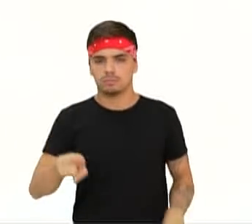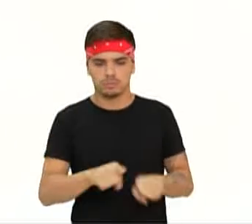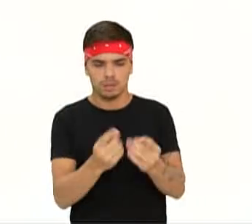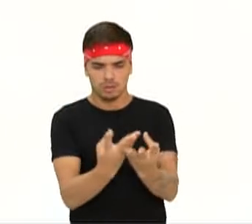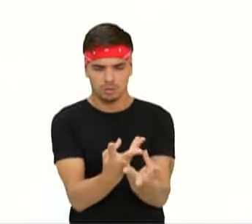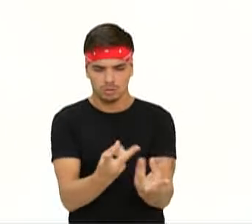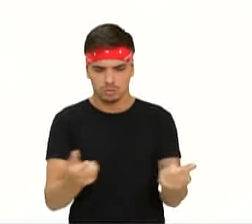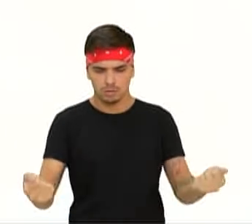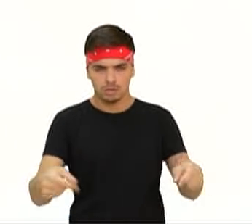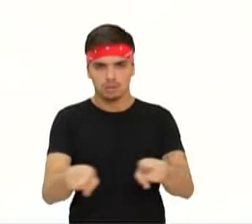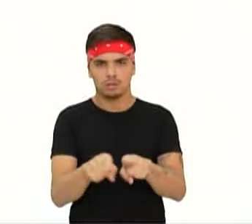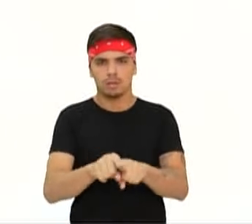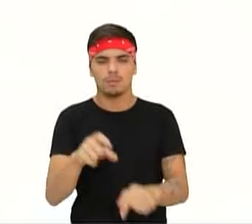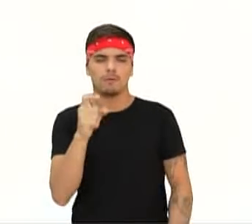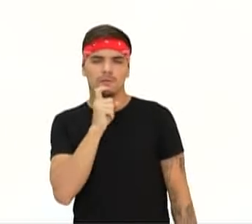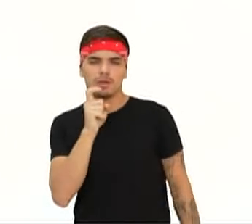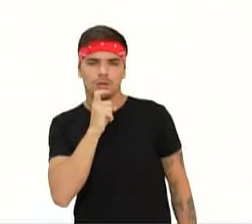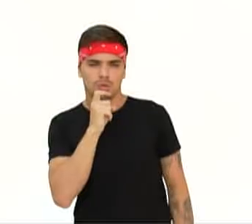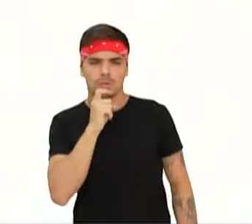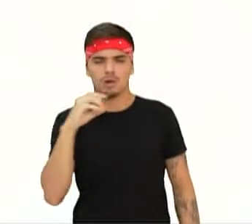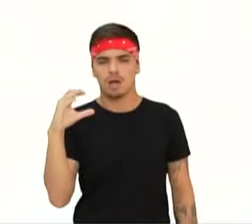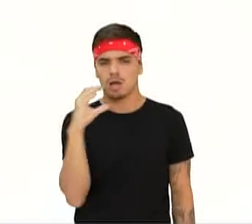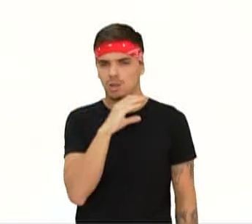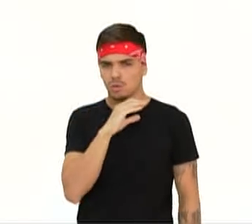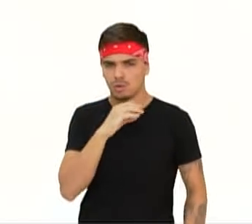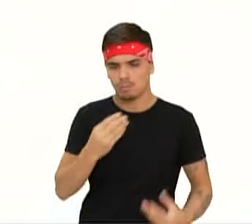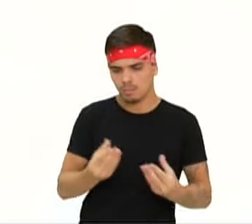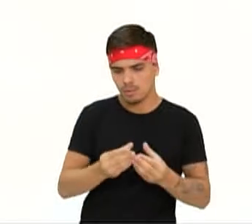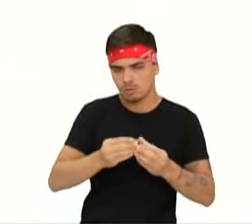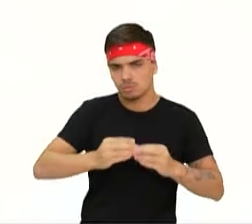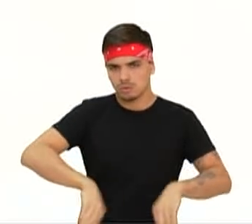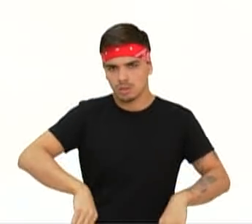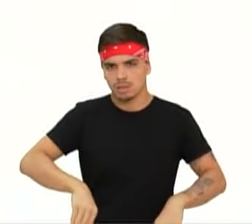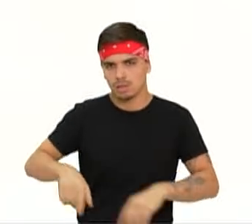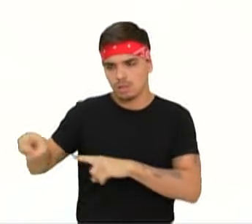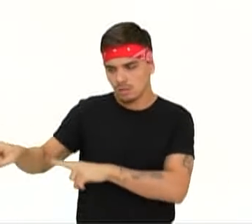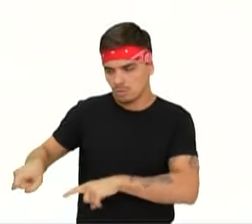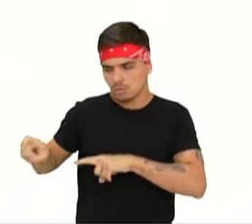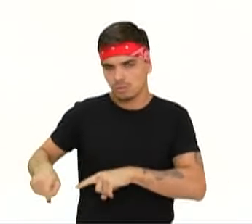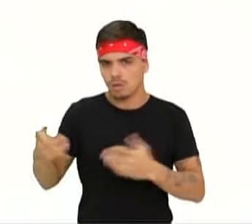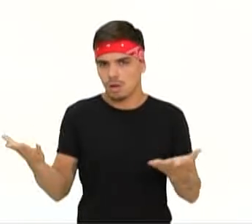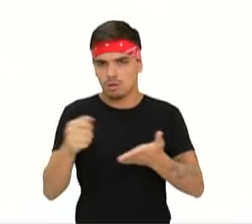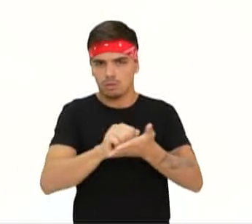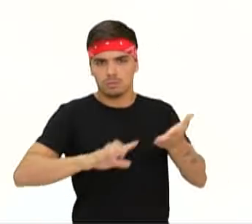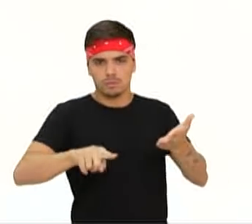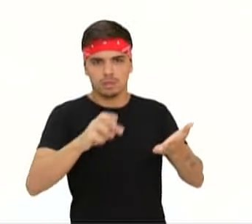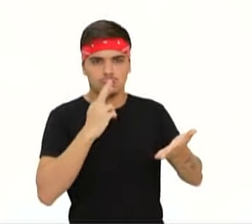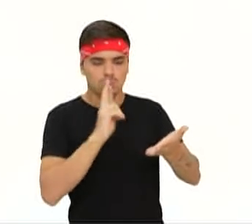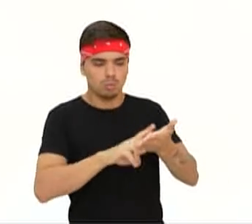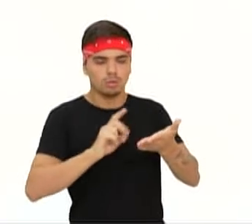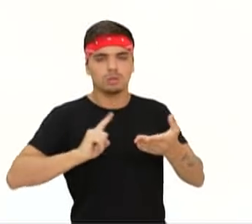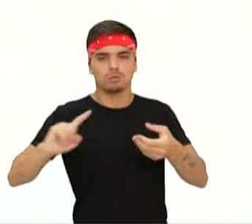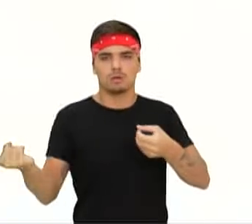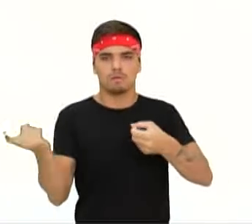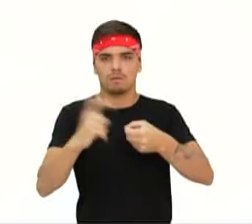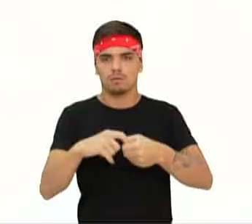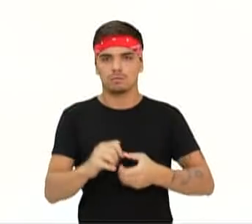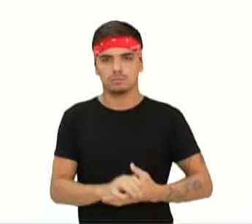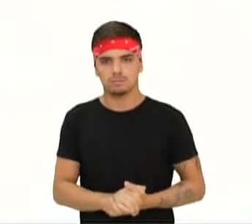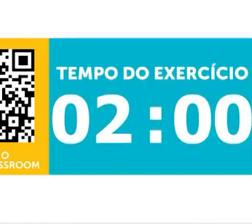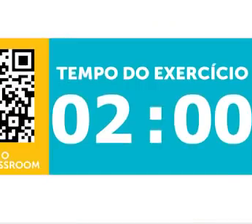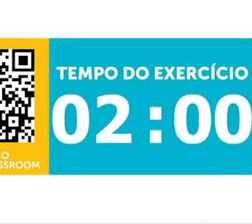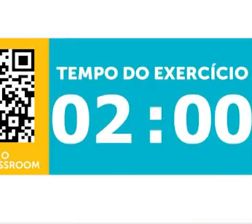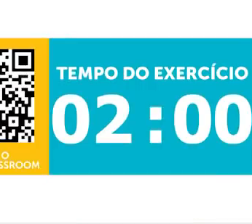seca, ondas de frio ou calor prejudicam a agricultura. Agora a atividade é com vocês.